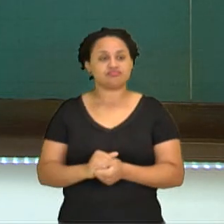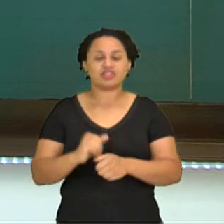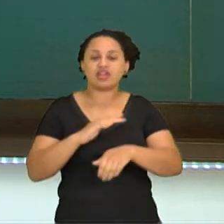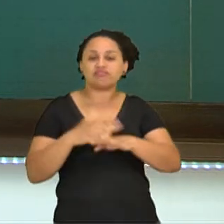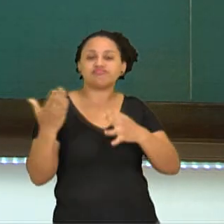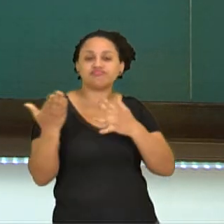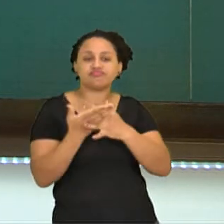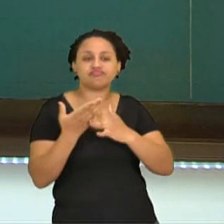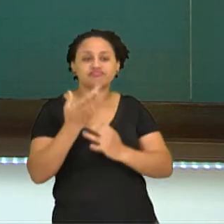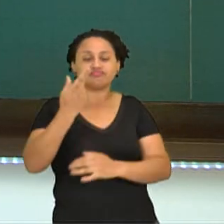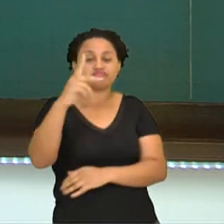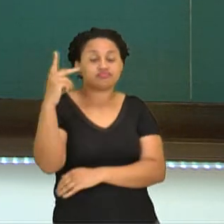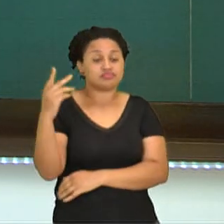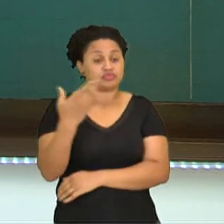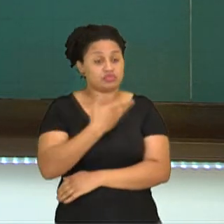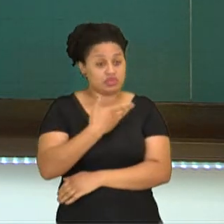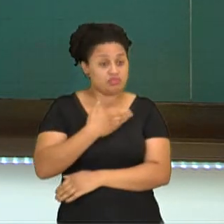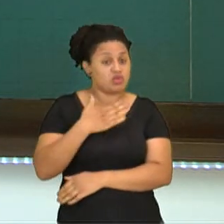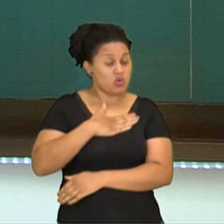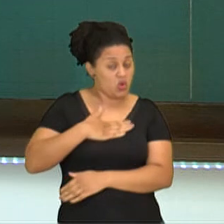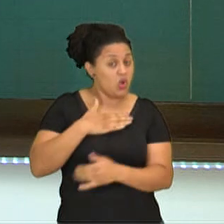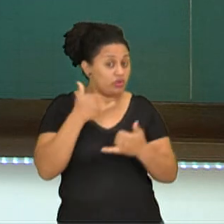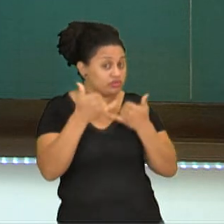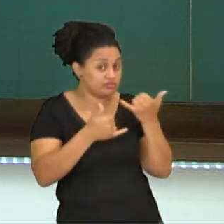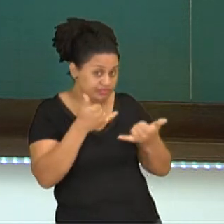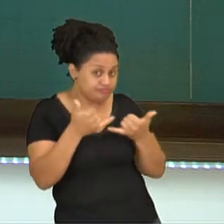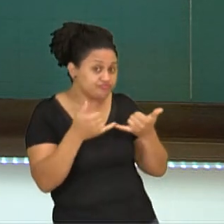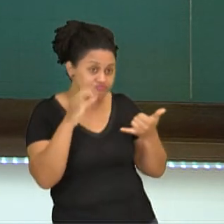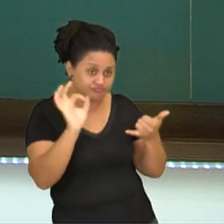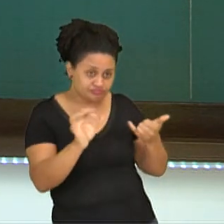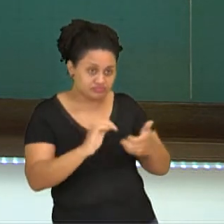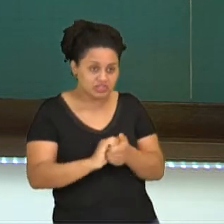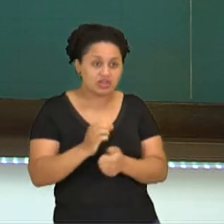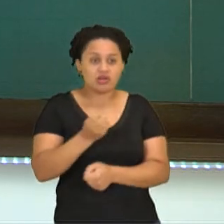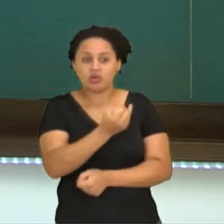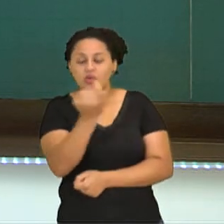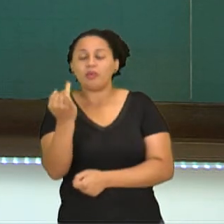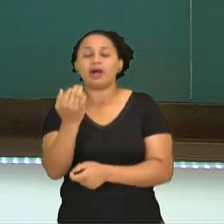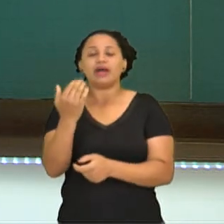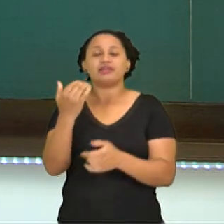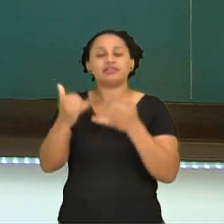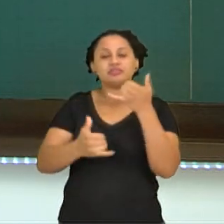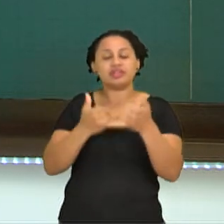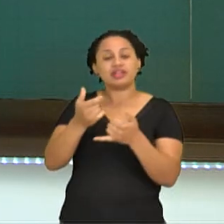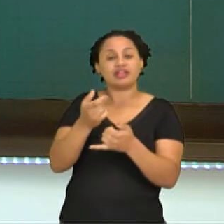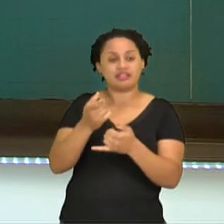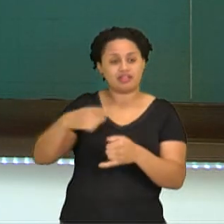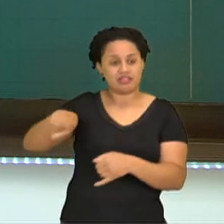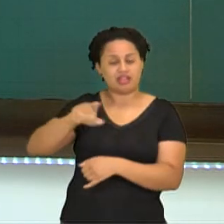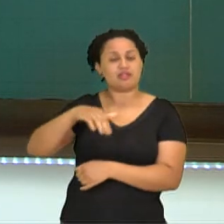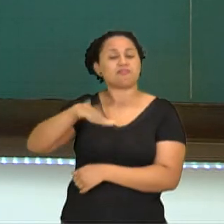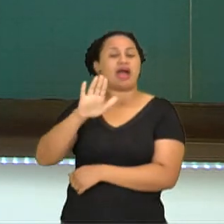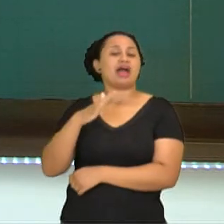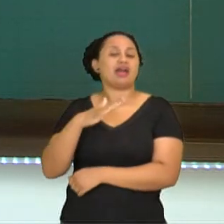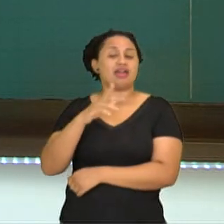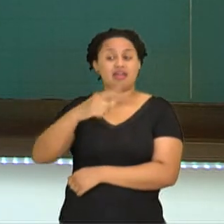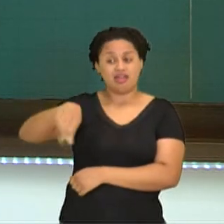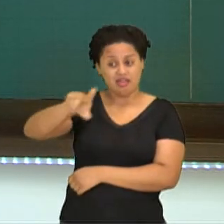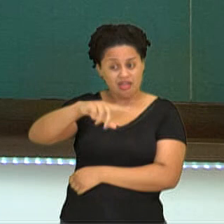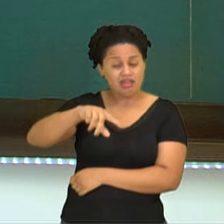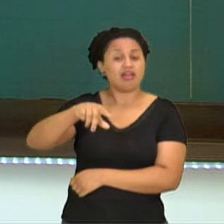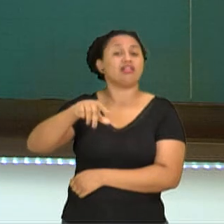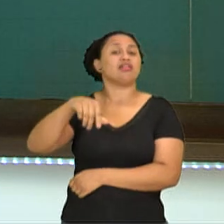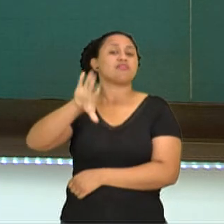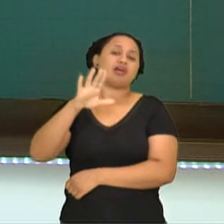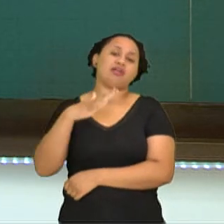os seus amigos gostam de fazer brincadeiras, não gostam? Quais as brincadeiras preferidas deles?